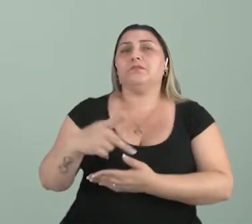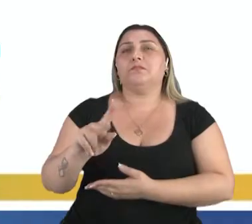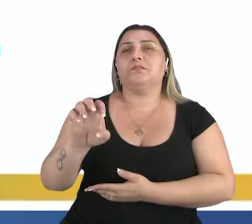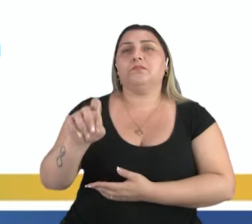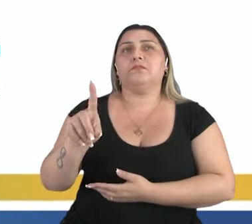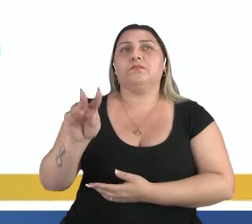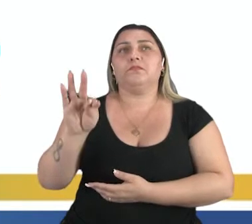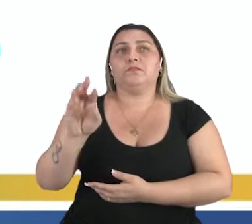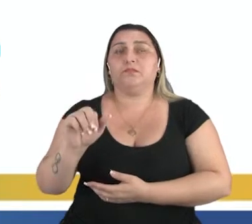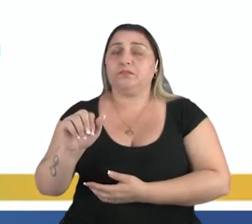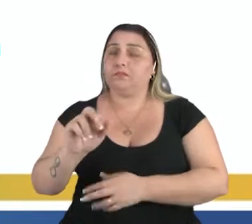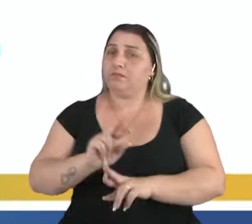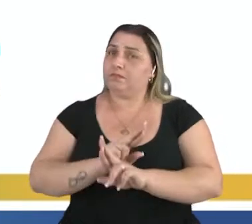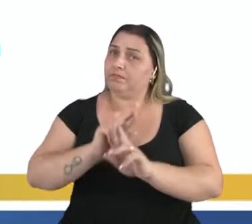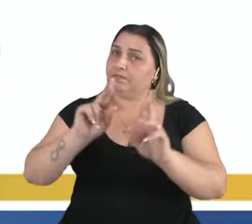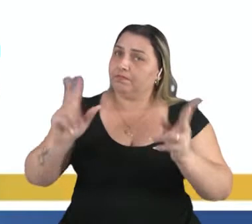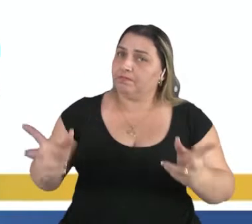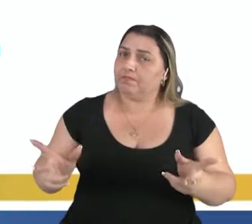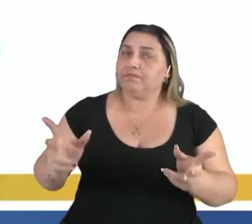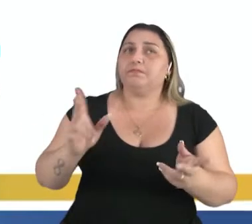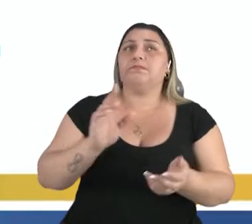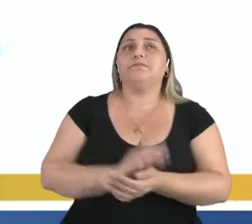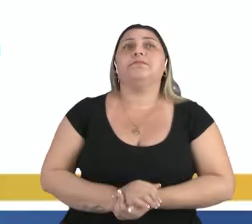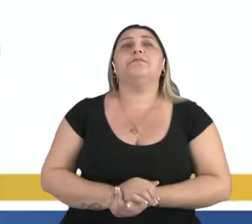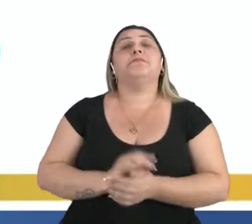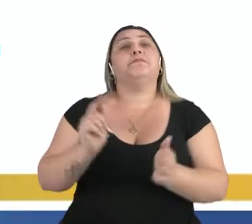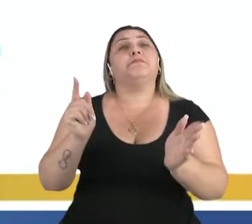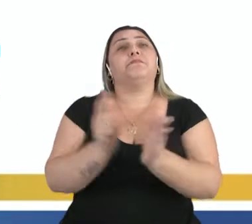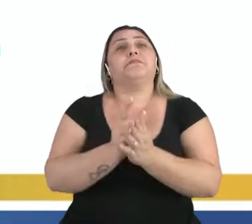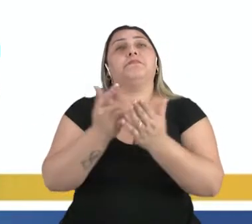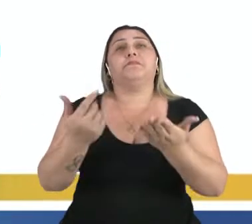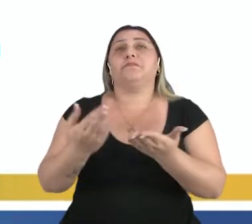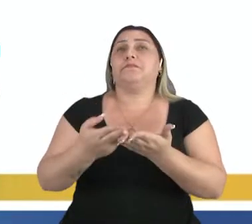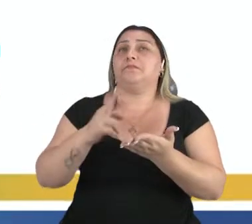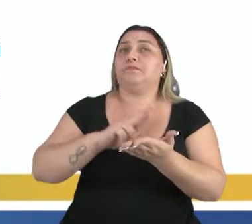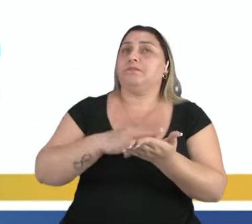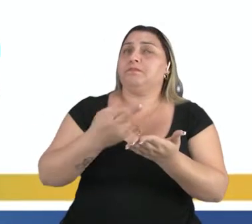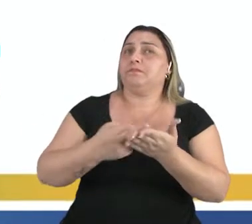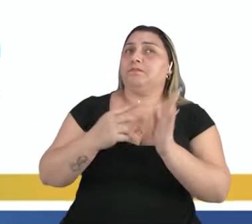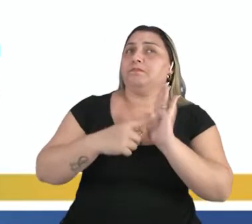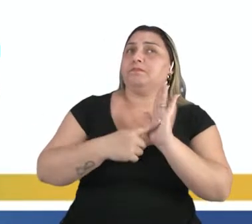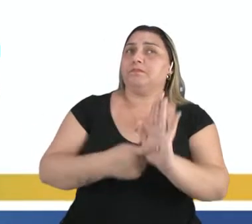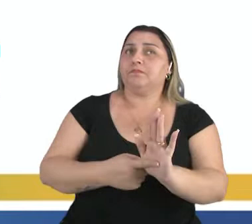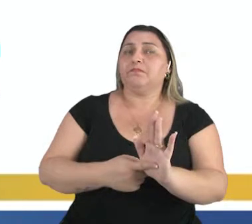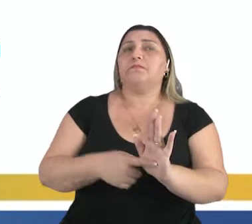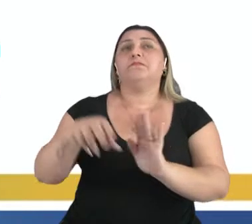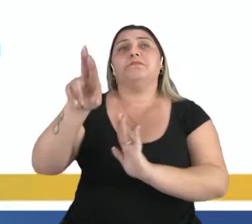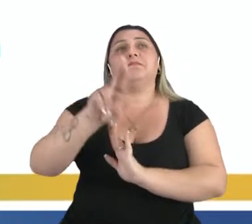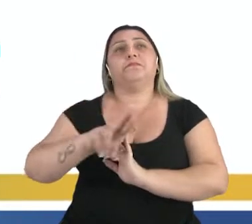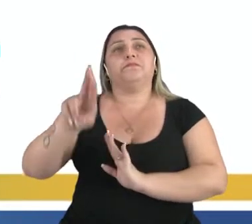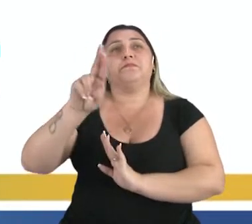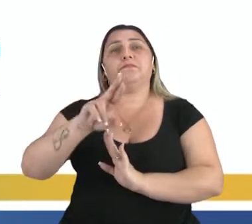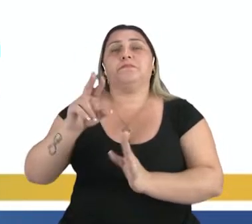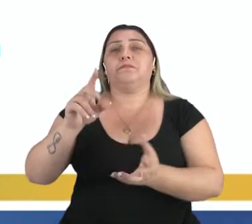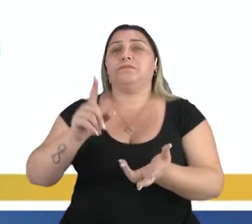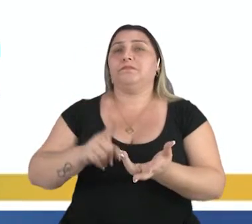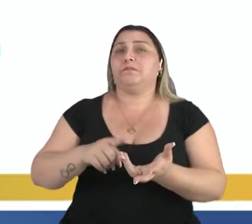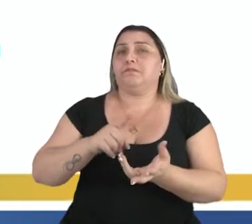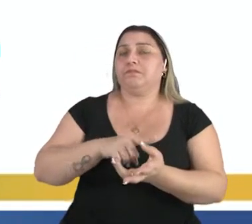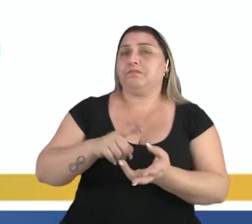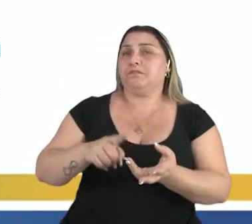editorial. Diferente dos editoriais de jornais, os de revista apresentam os temas dos artigos que